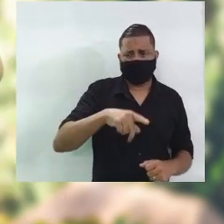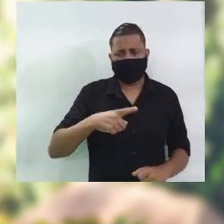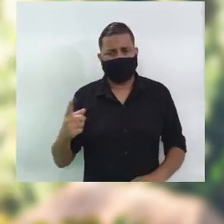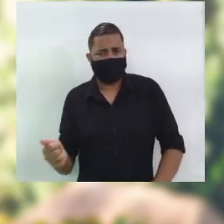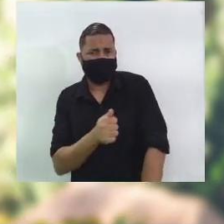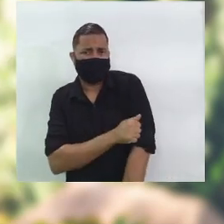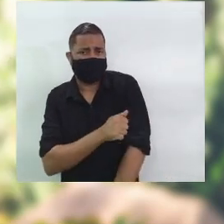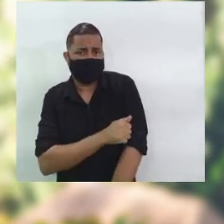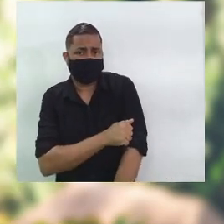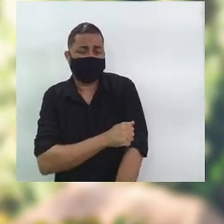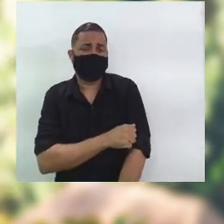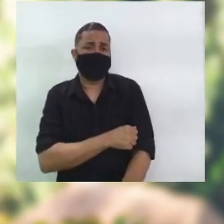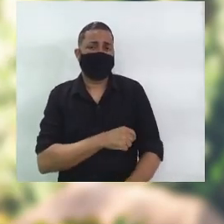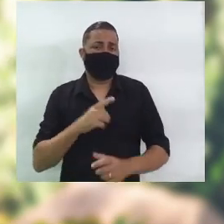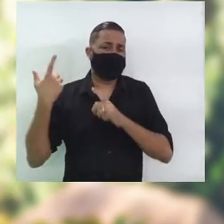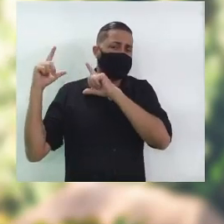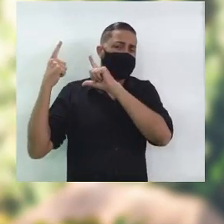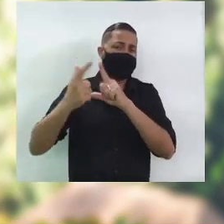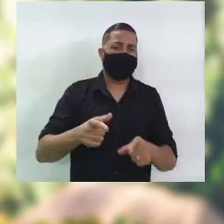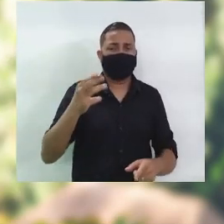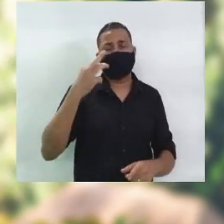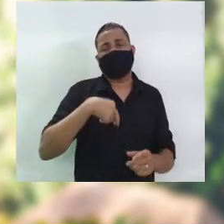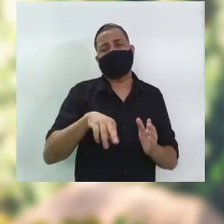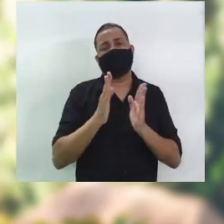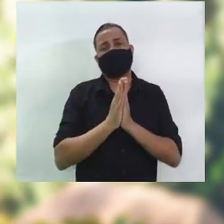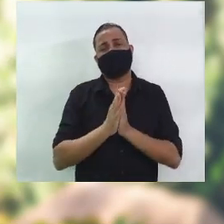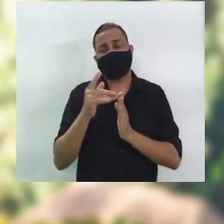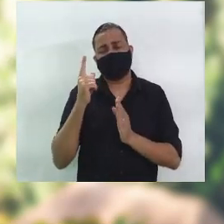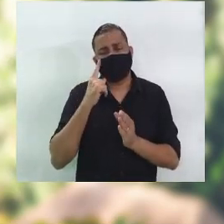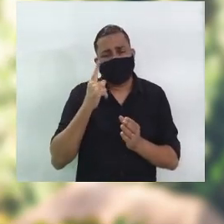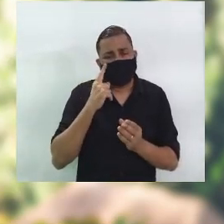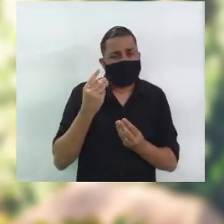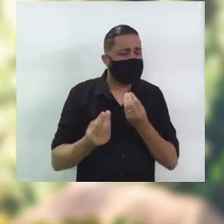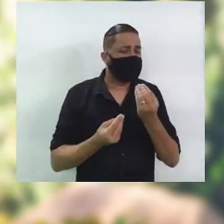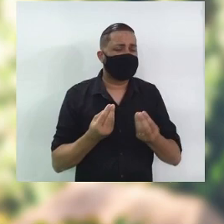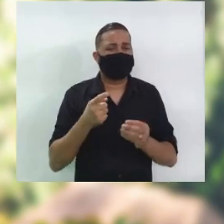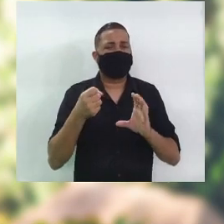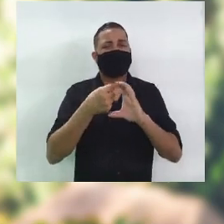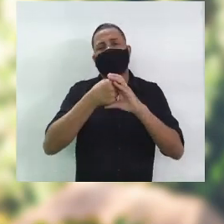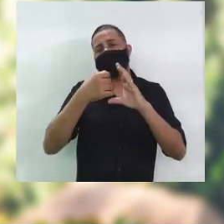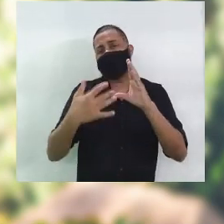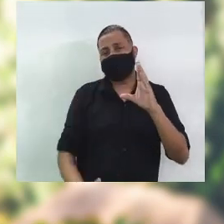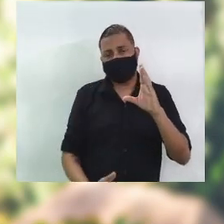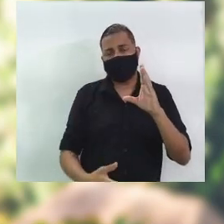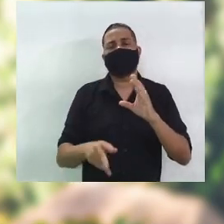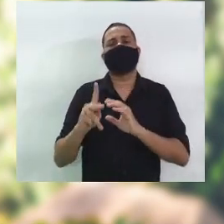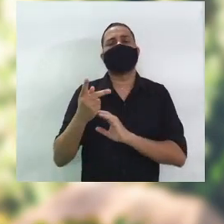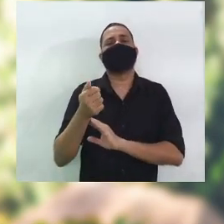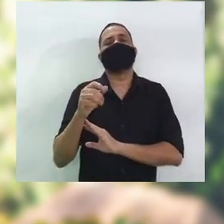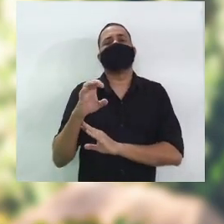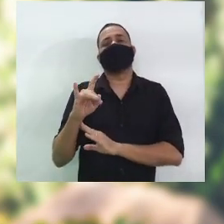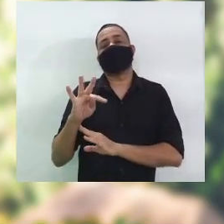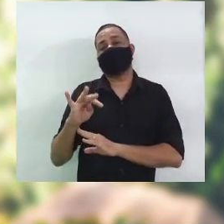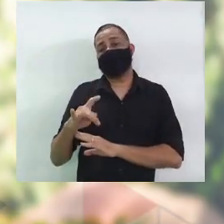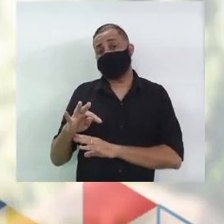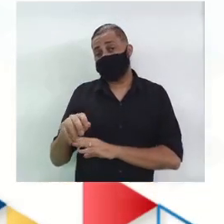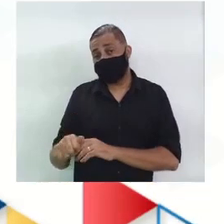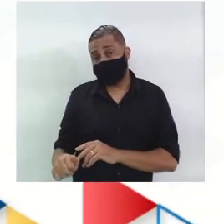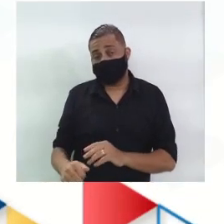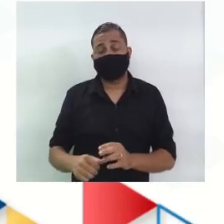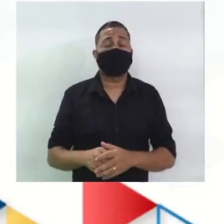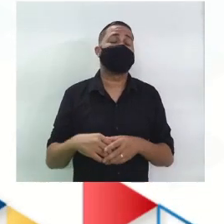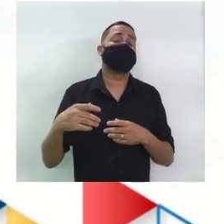tradição religiosa. Vejam só essa peculiaridade, essa característica do Hare Krishna. Voltando ao